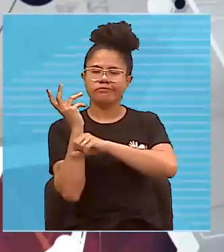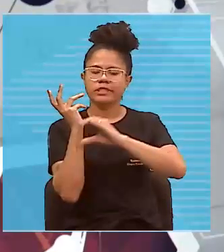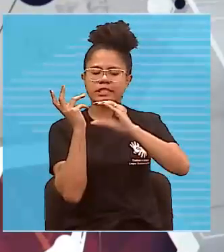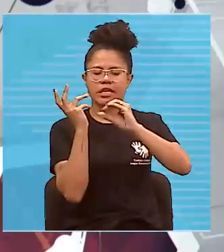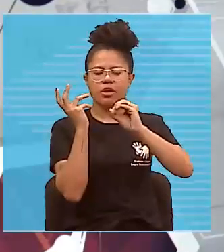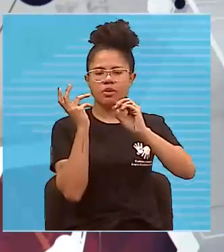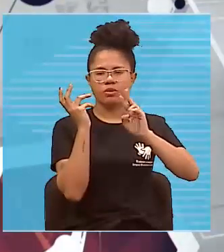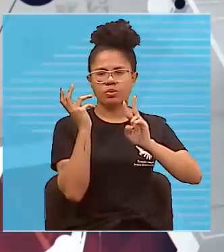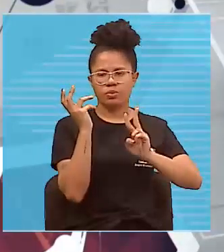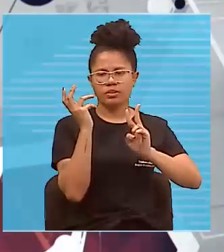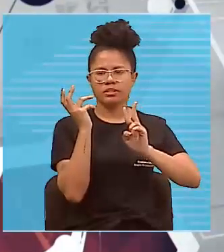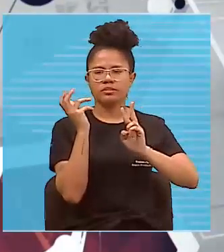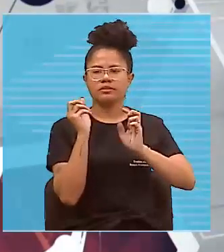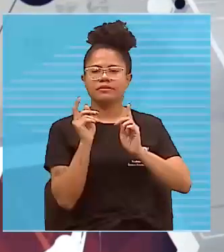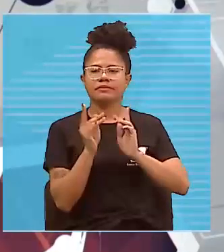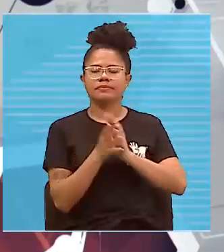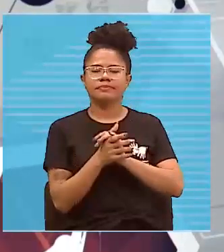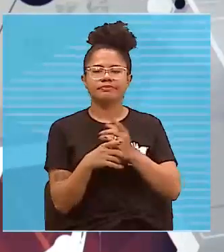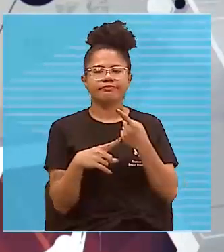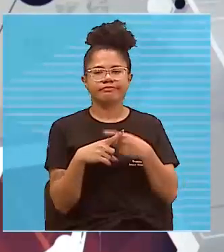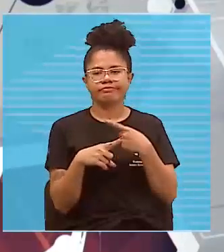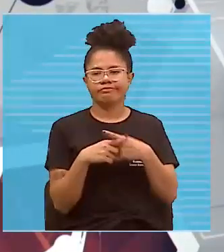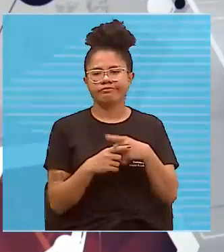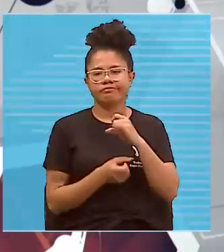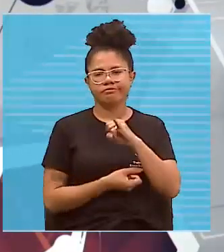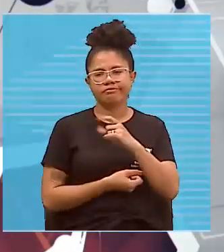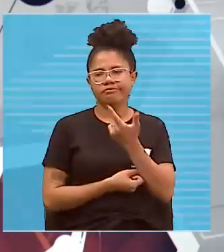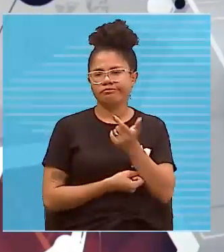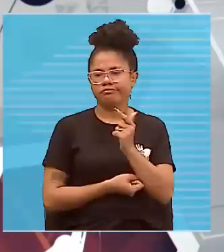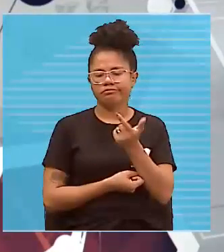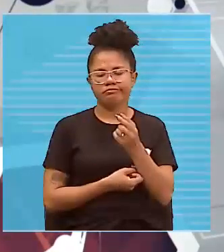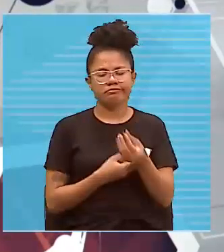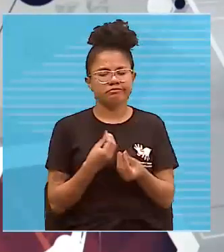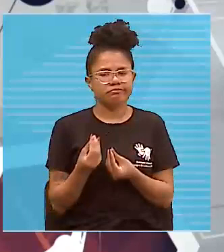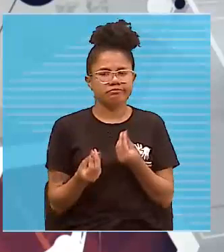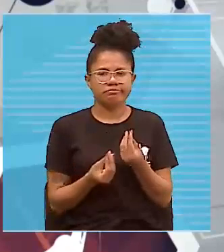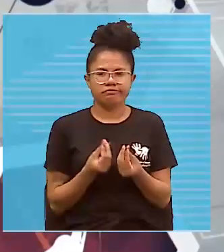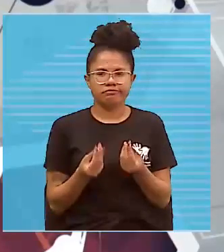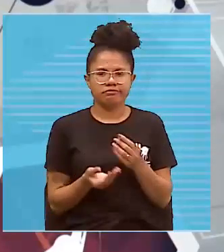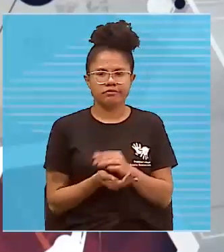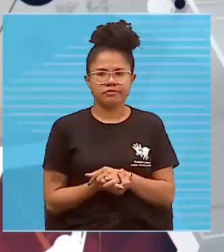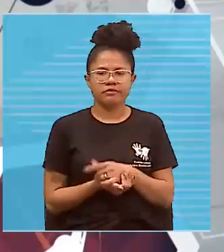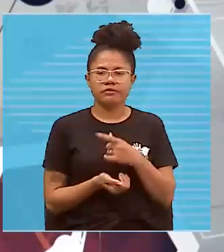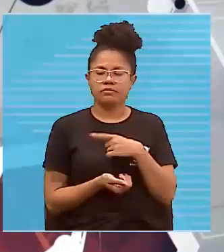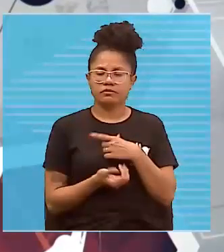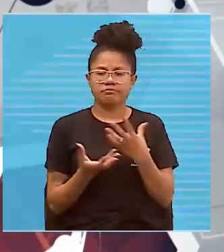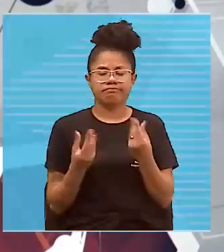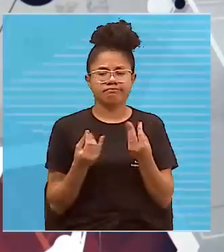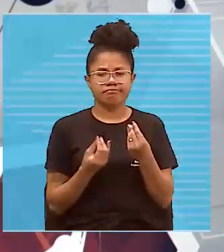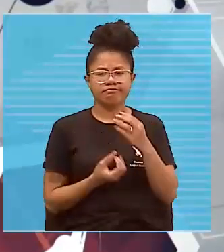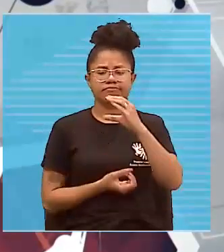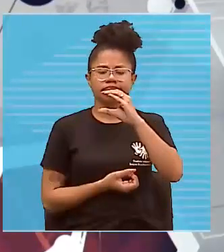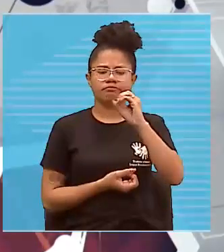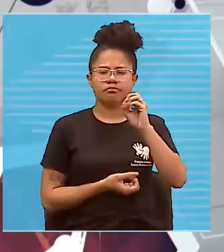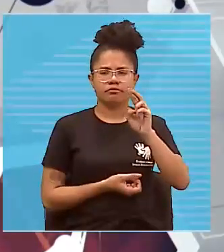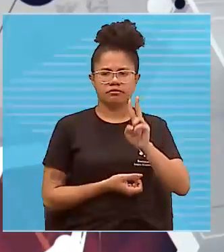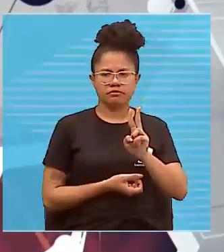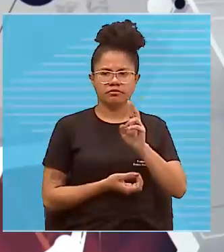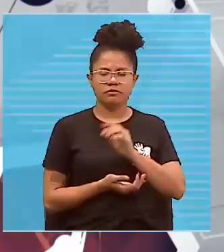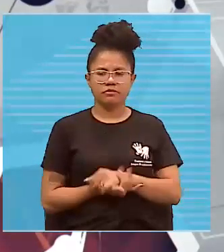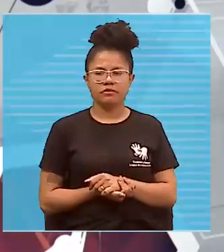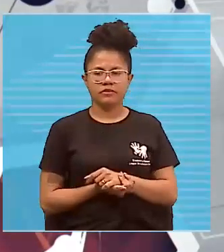de dióxido de carbono, porque senão, cara, não vai rolar. Tem carbono demais no planeta e